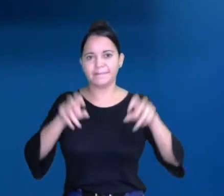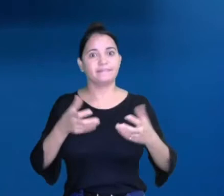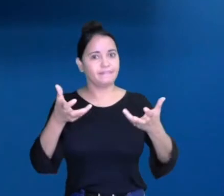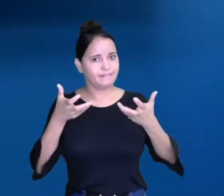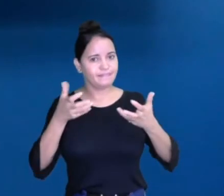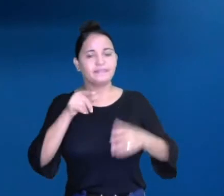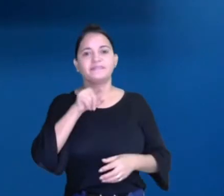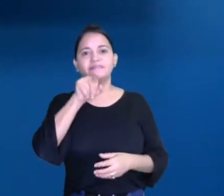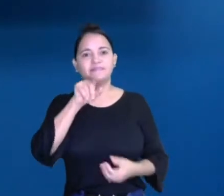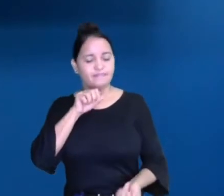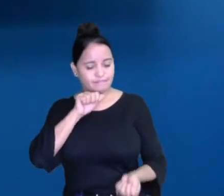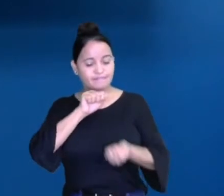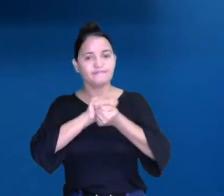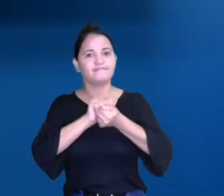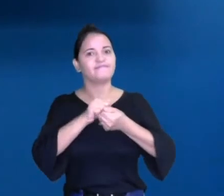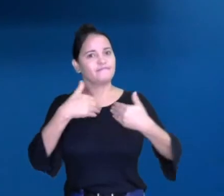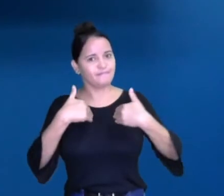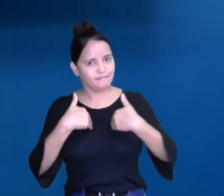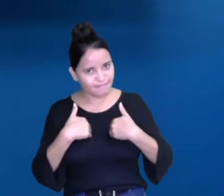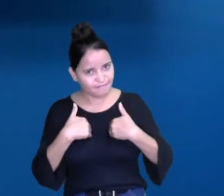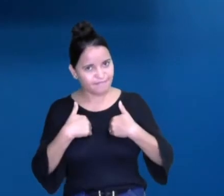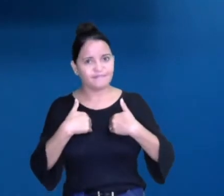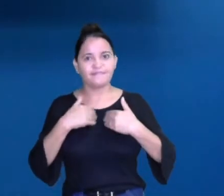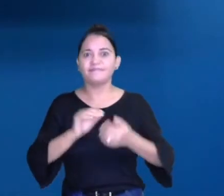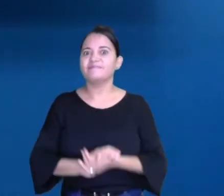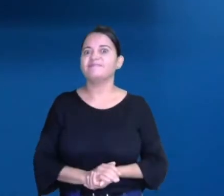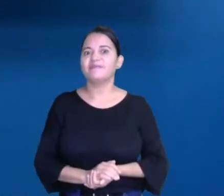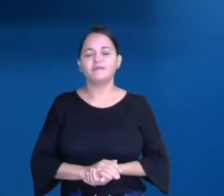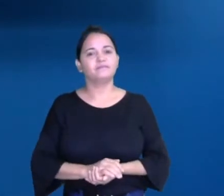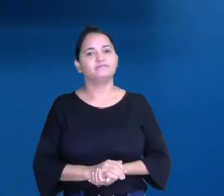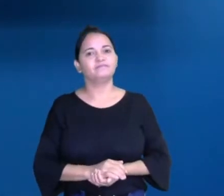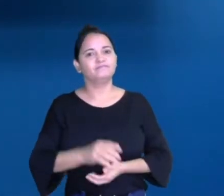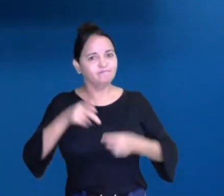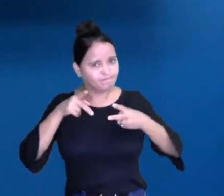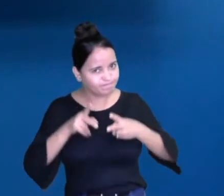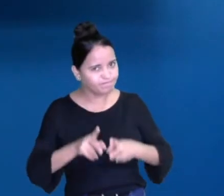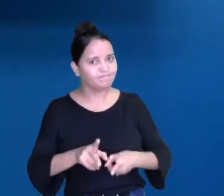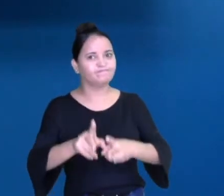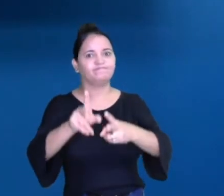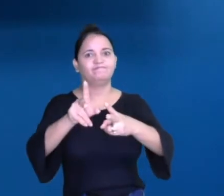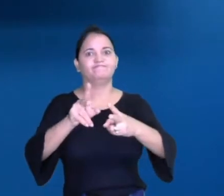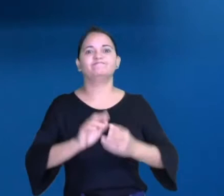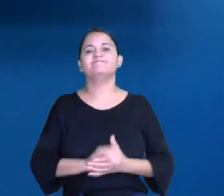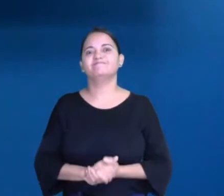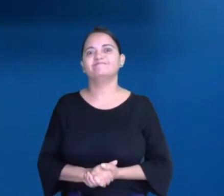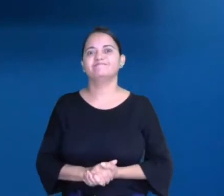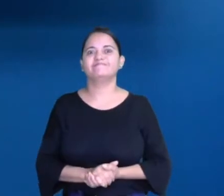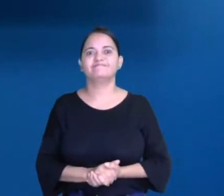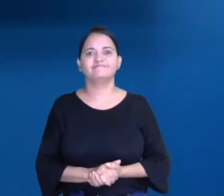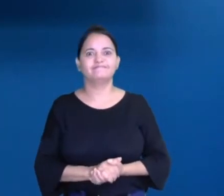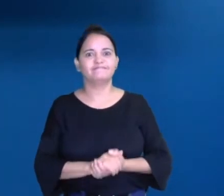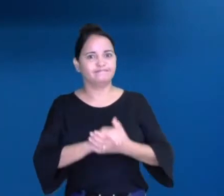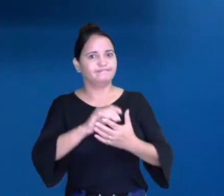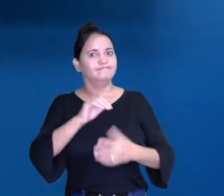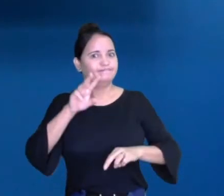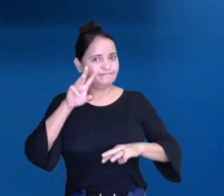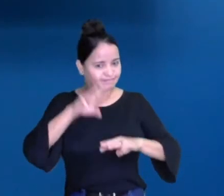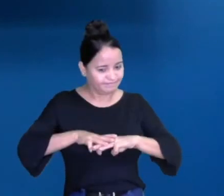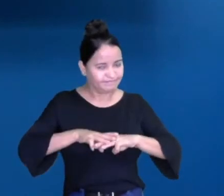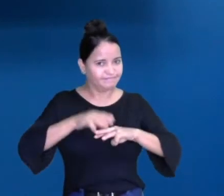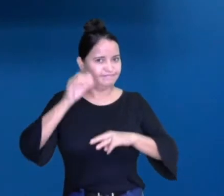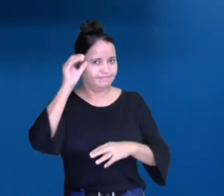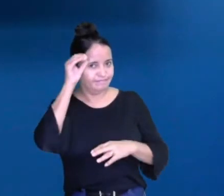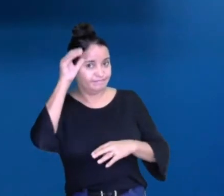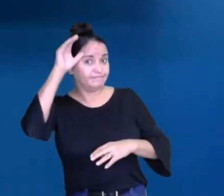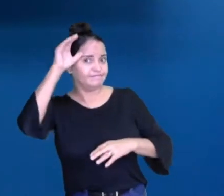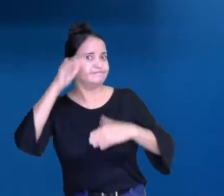você aí, junto comigo, Andressa Sacramento, para a gente continuar desvendando esses mistérios da matemática